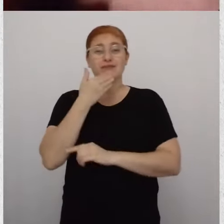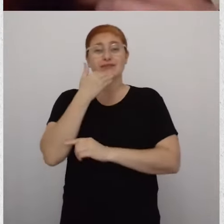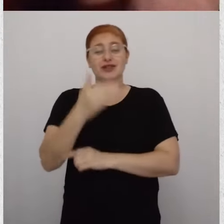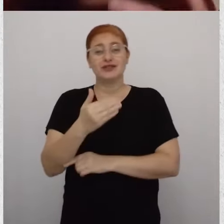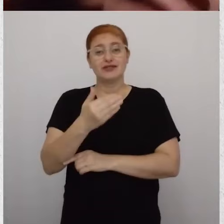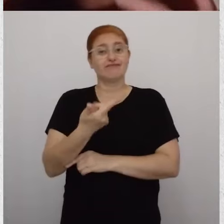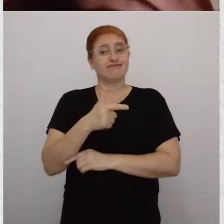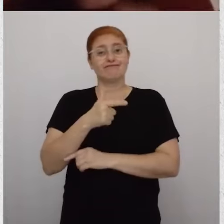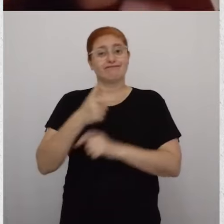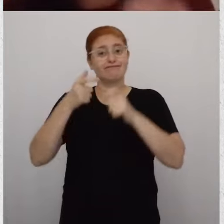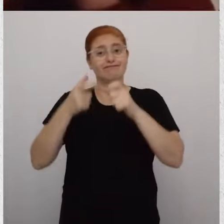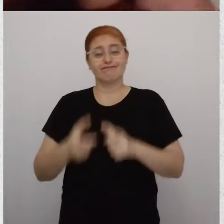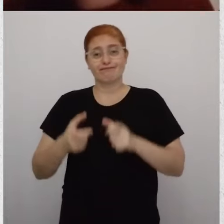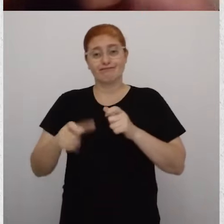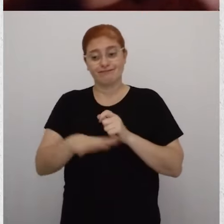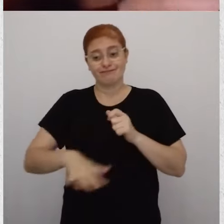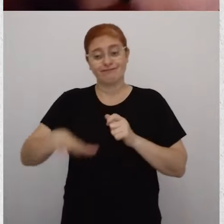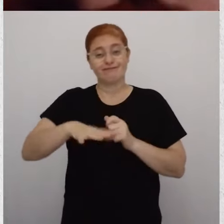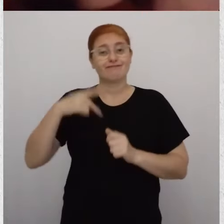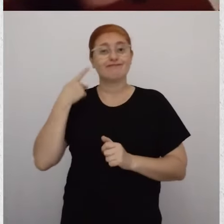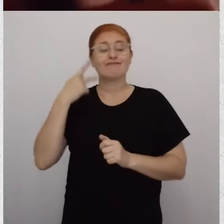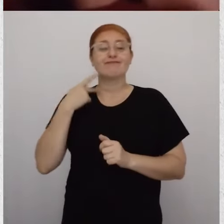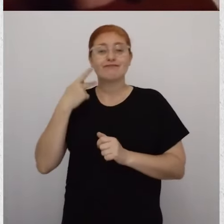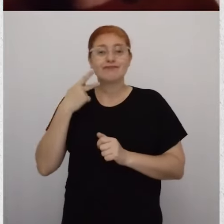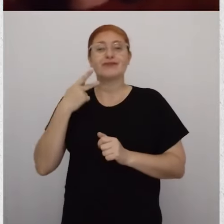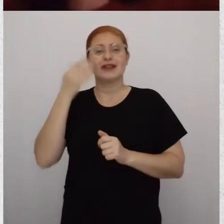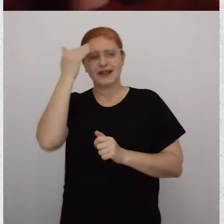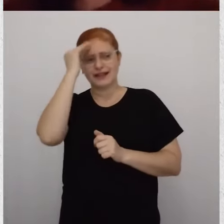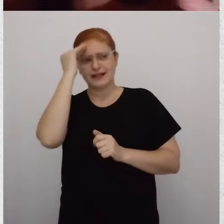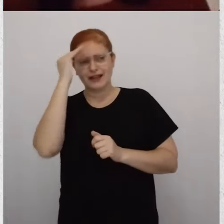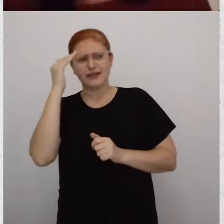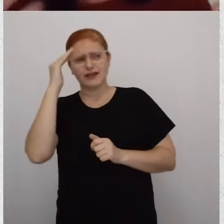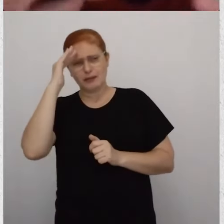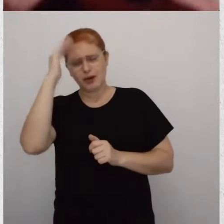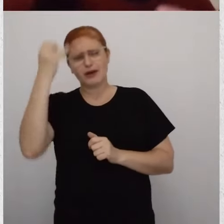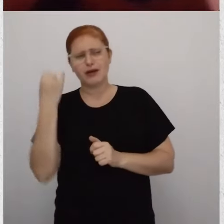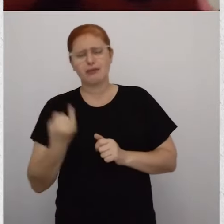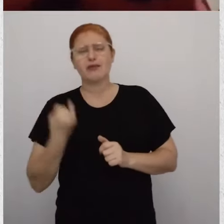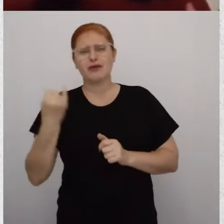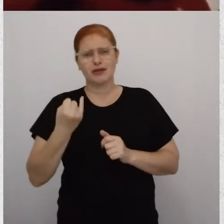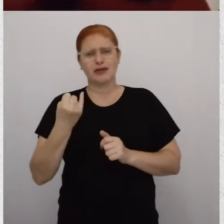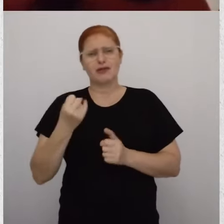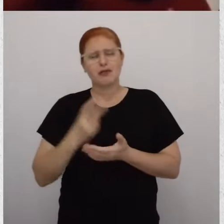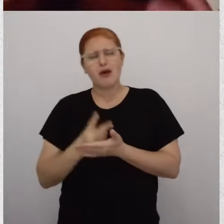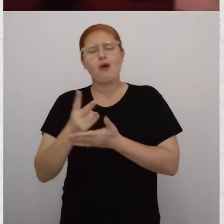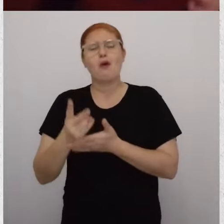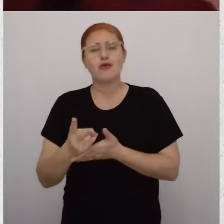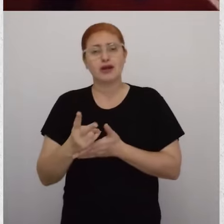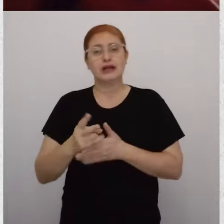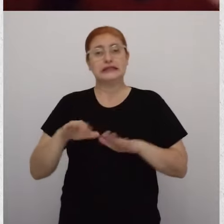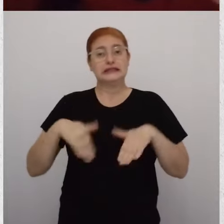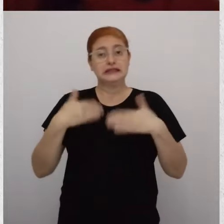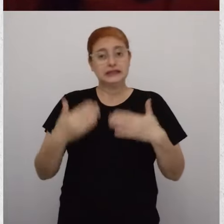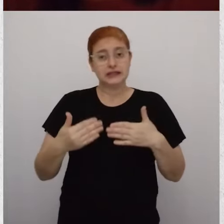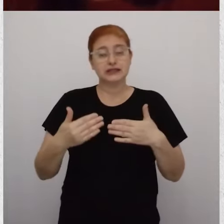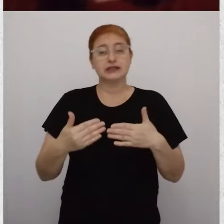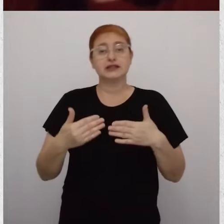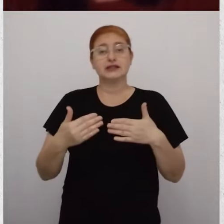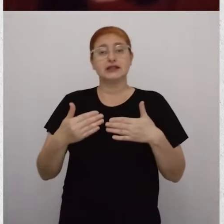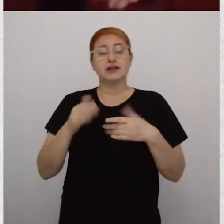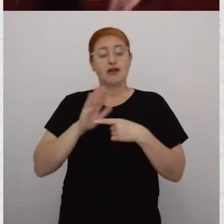tendo espaço no que esse campo político entende como uma prioridade, como algo que deve ser levado adiante. Então, eu localizo um pouco um processo